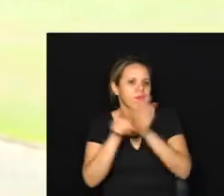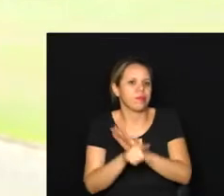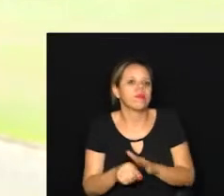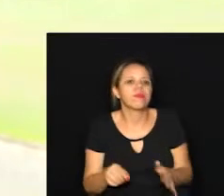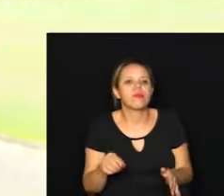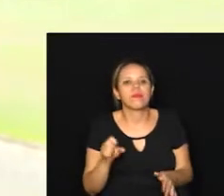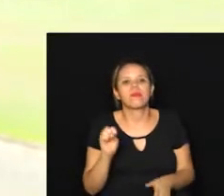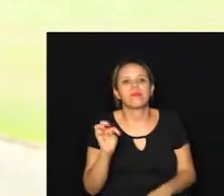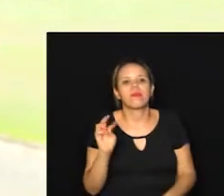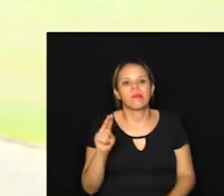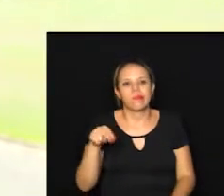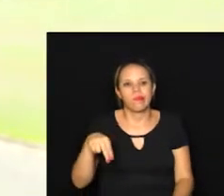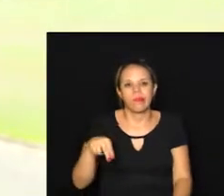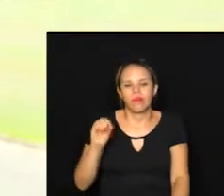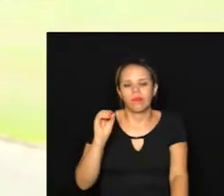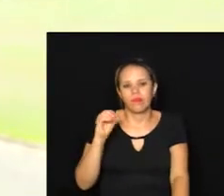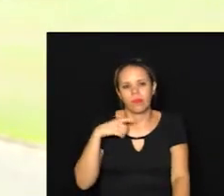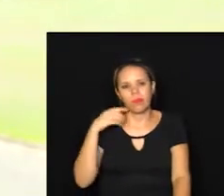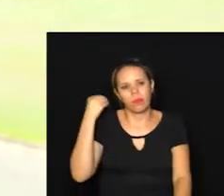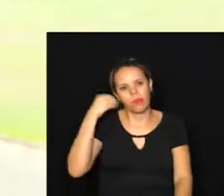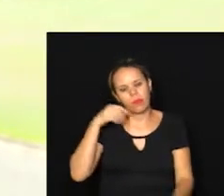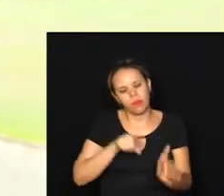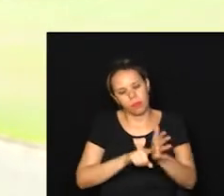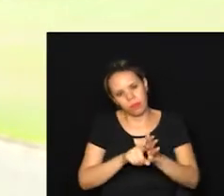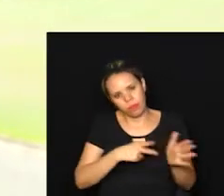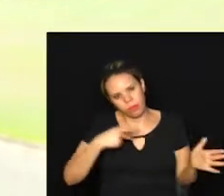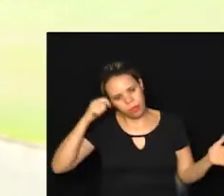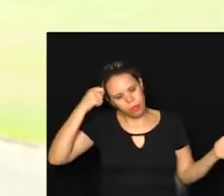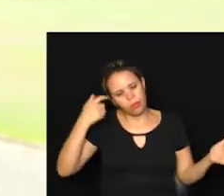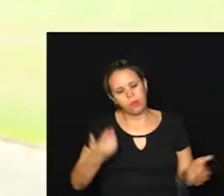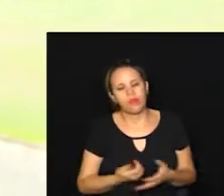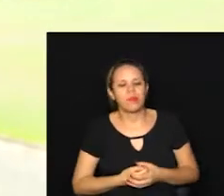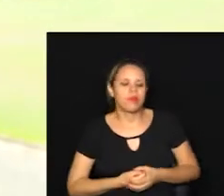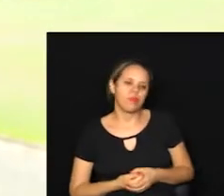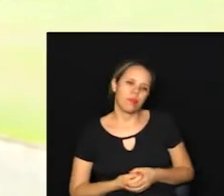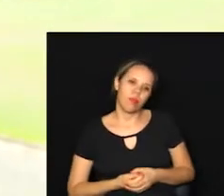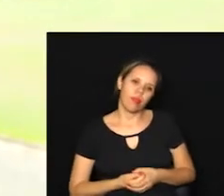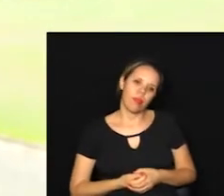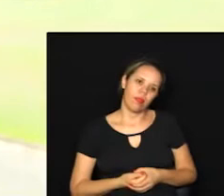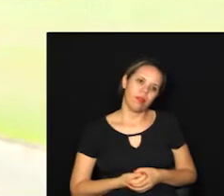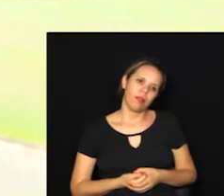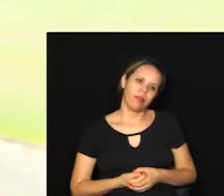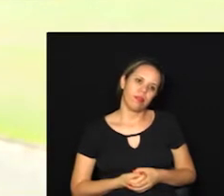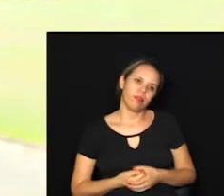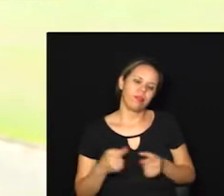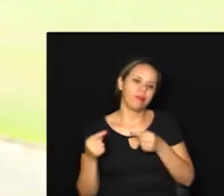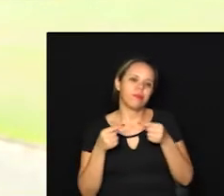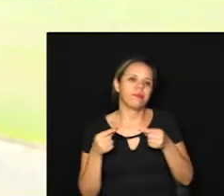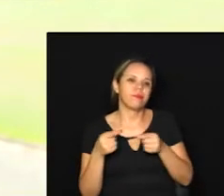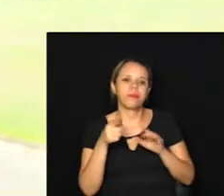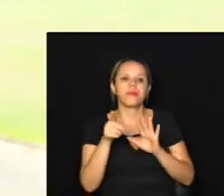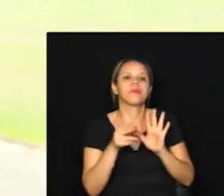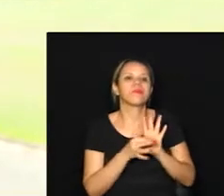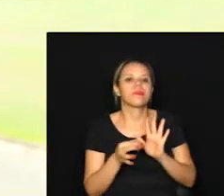Stefan Campineiro, historiador da Ponte, pesquisador e tudo mais. O derby, na sua opinião,